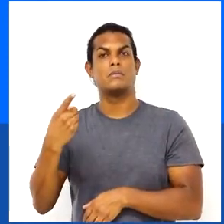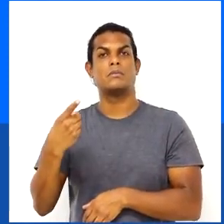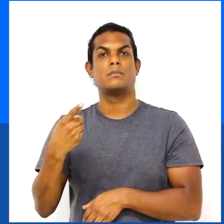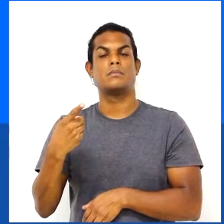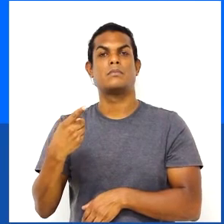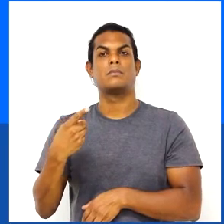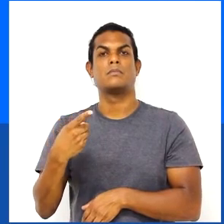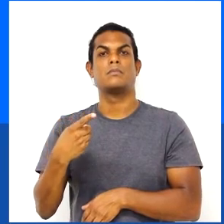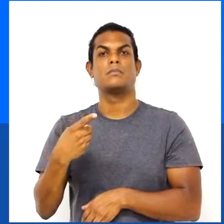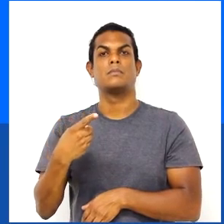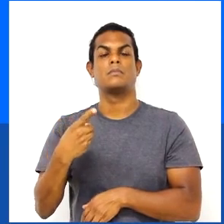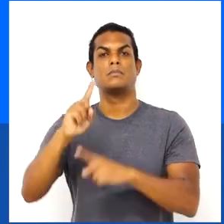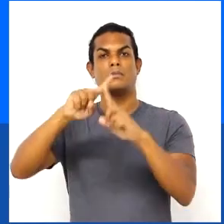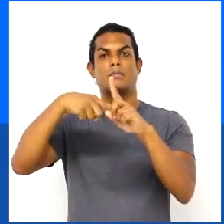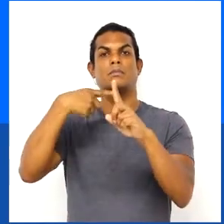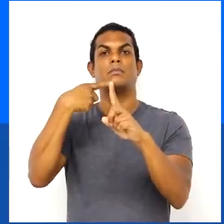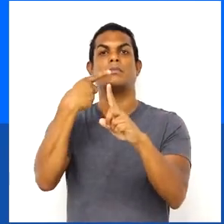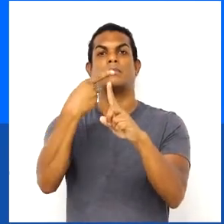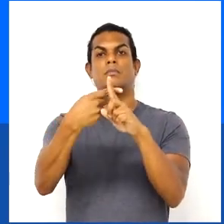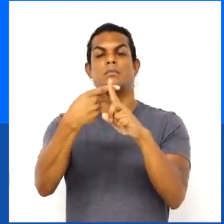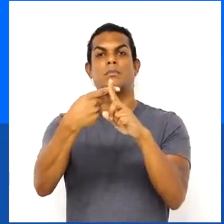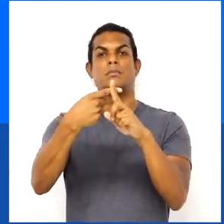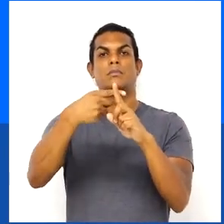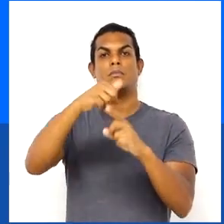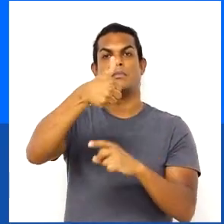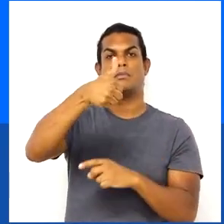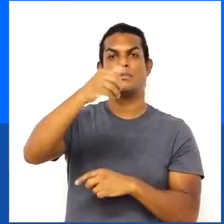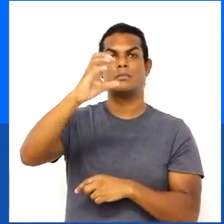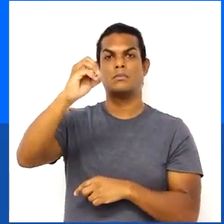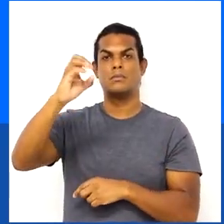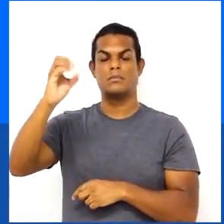esse resultado e multiplicar pelo valor de 100,